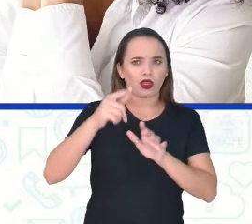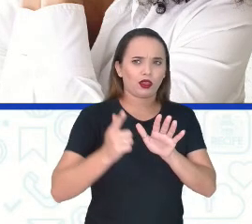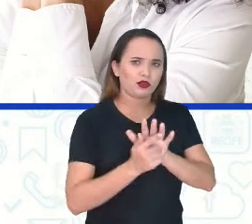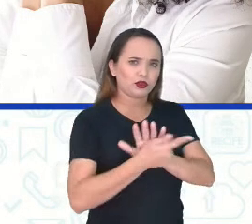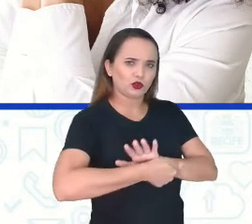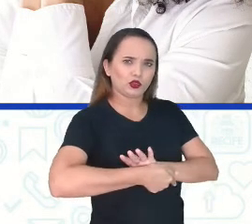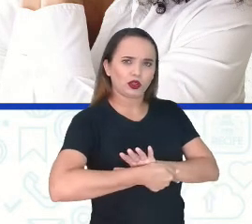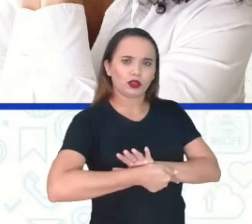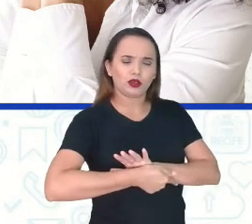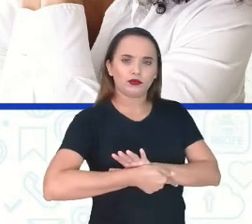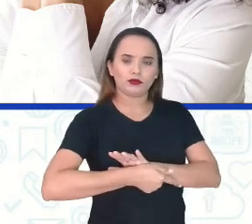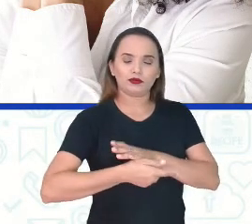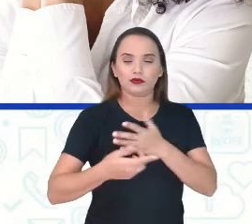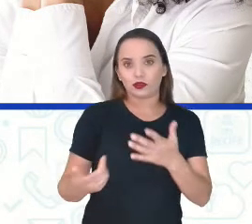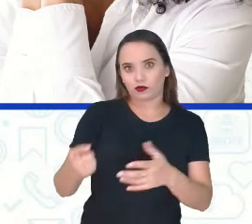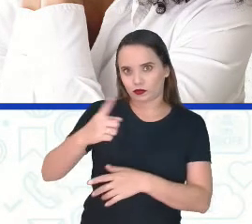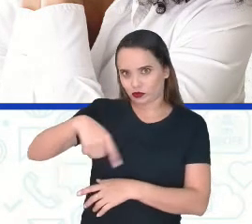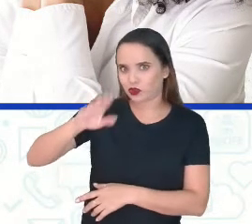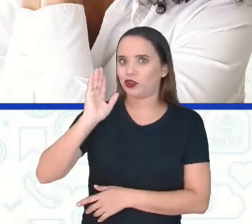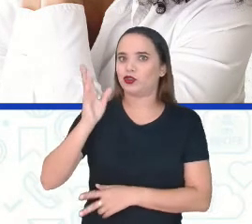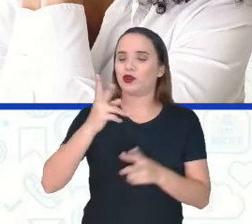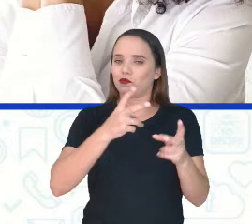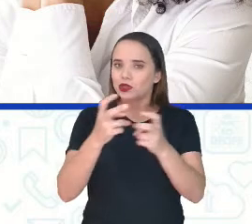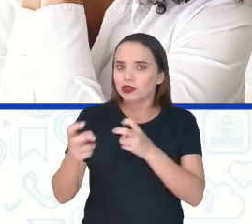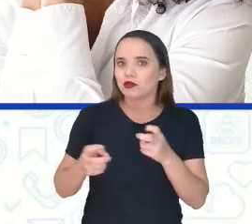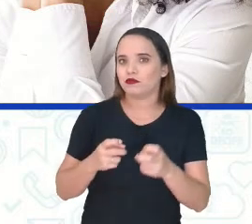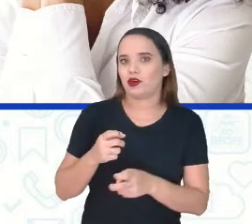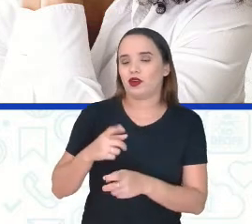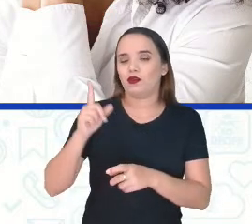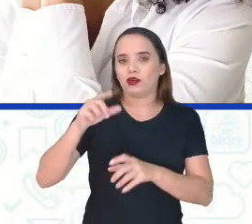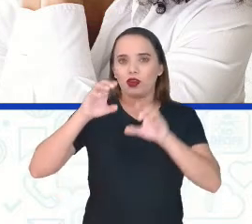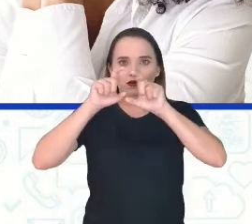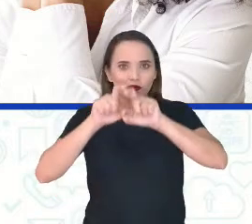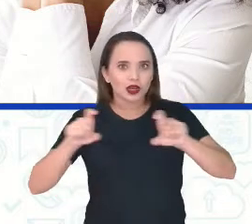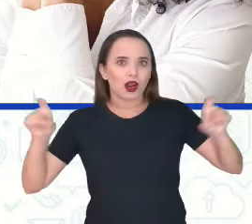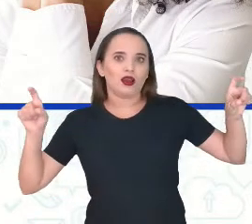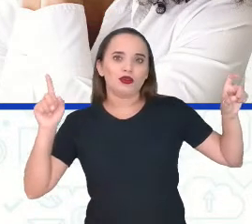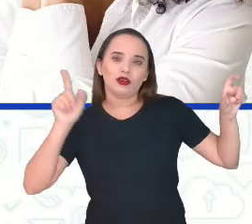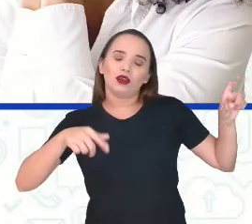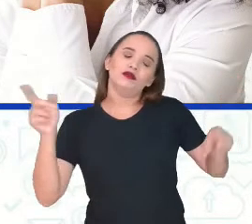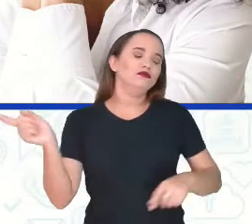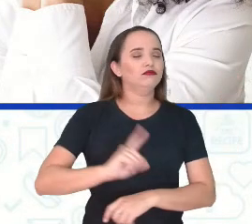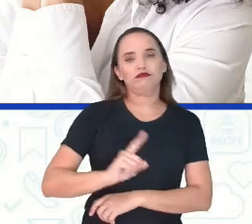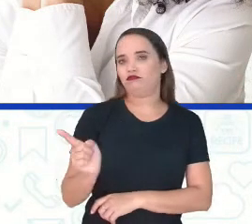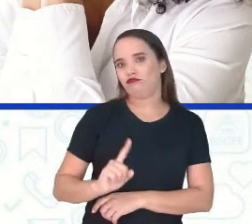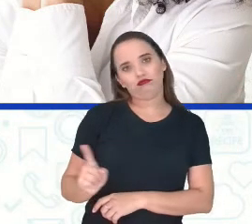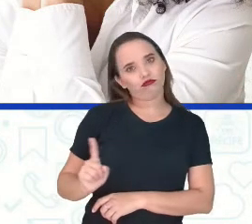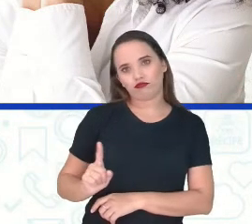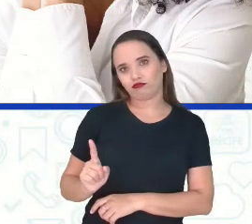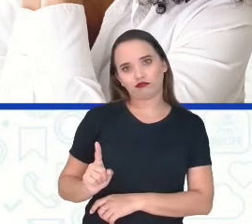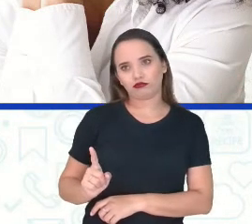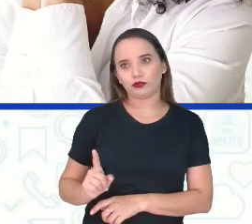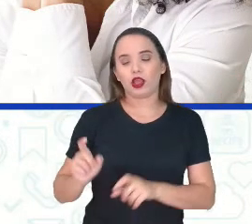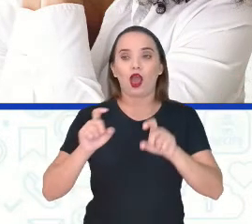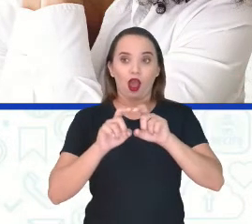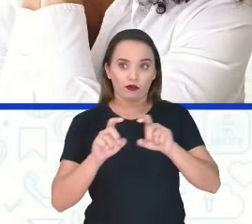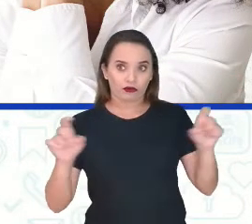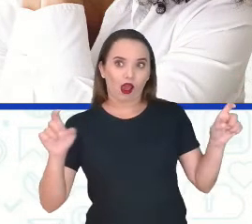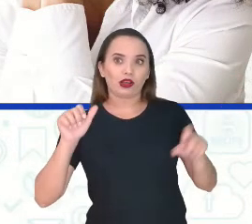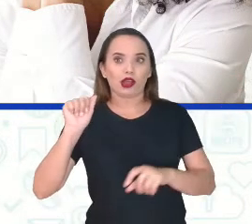Como você pode ter percebido, eu espero, a afirmação é não. A resposta é não. A